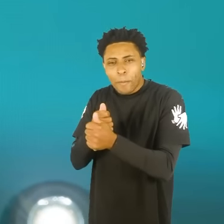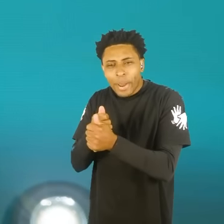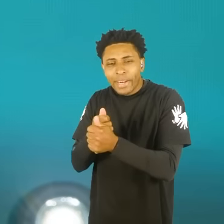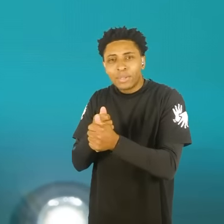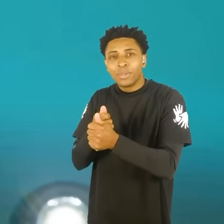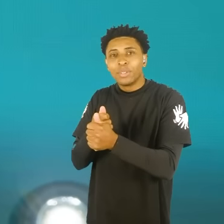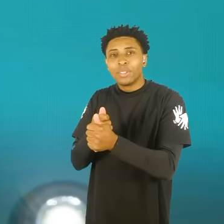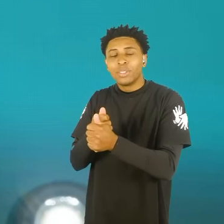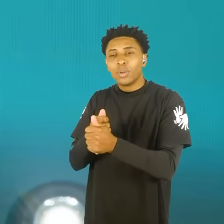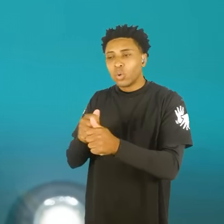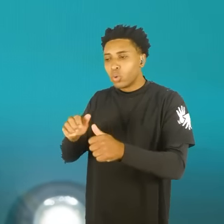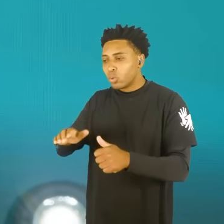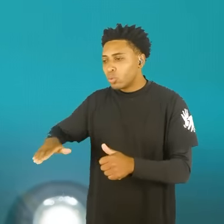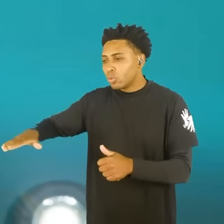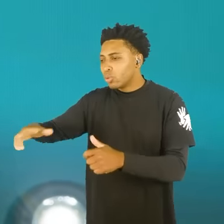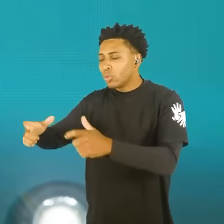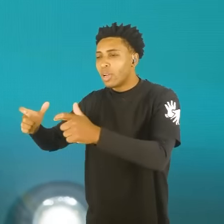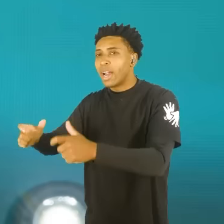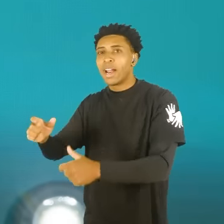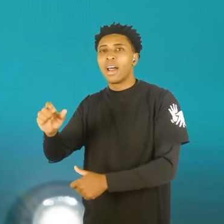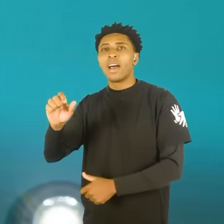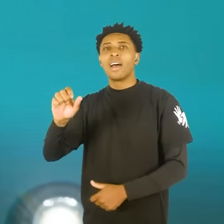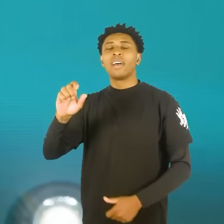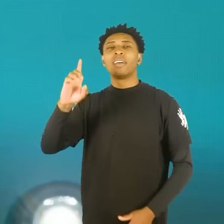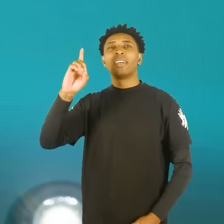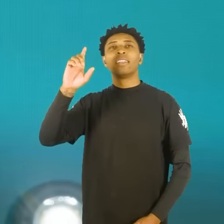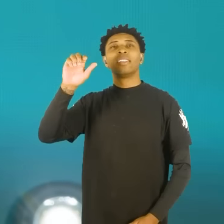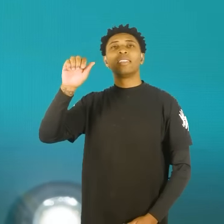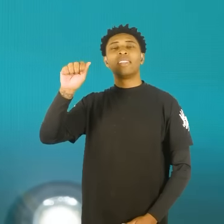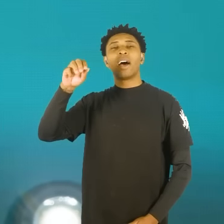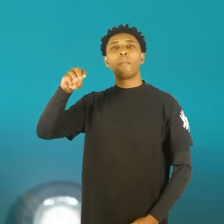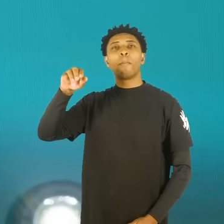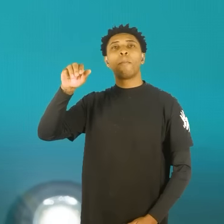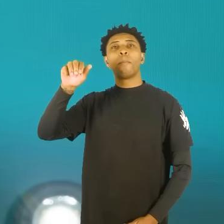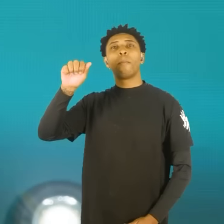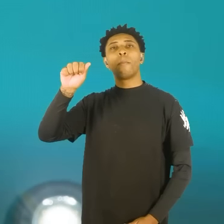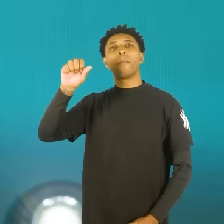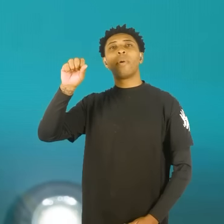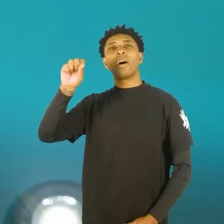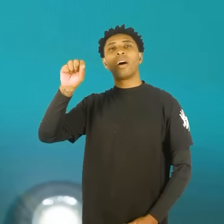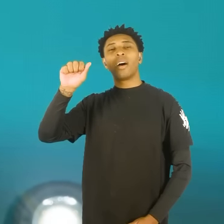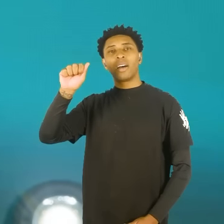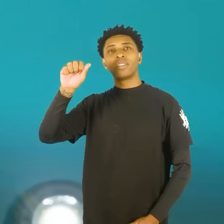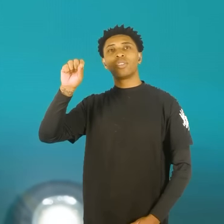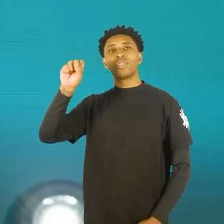1,5 km. Ele morreu em cima de uma colina, a 1,5 km da cidade de Damasco.